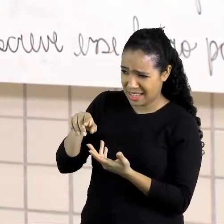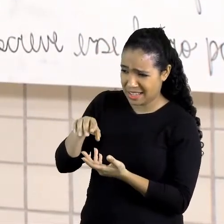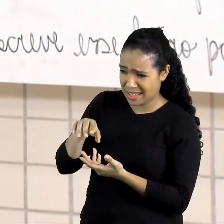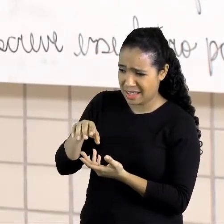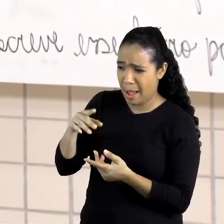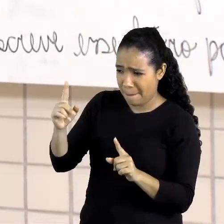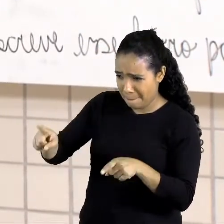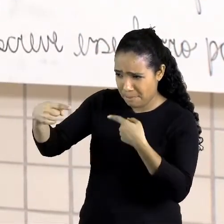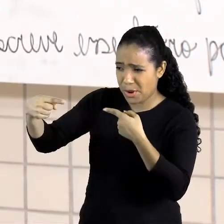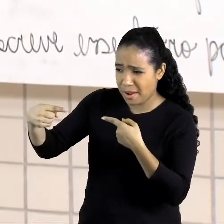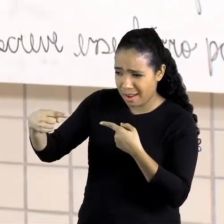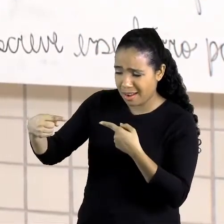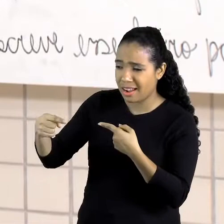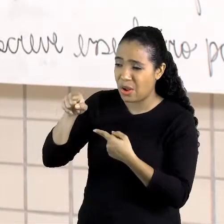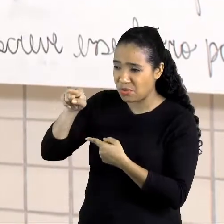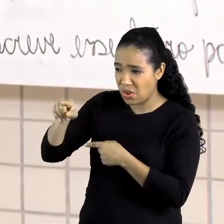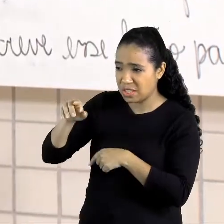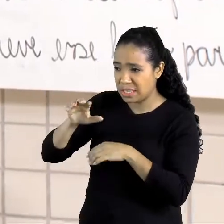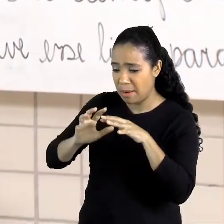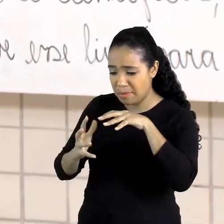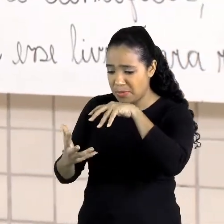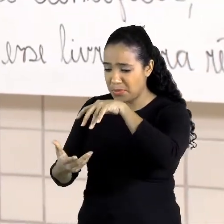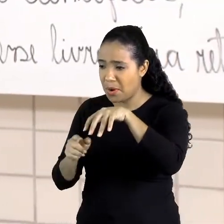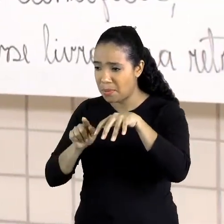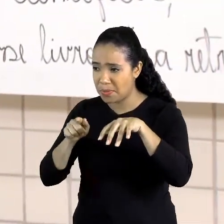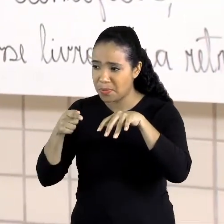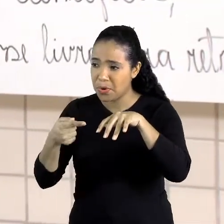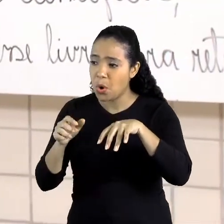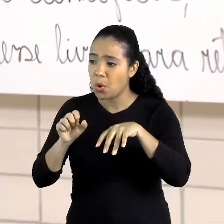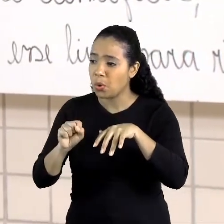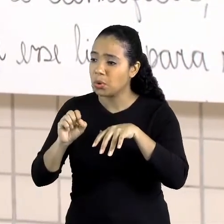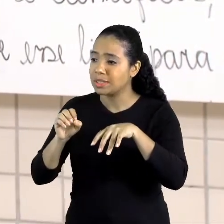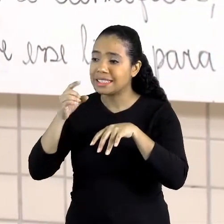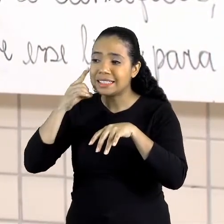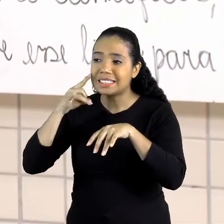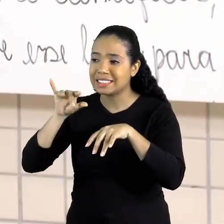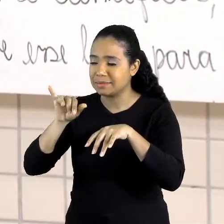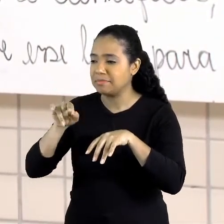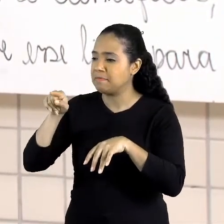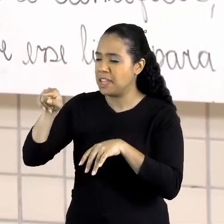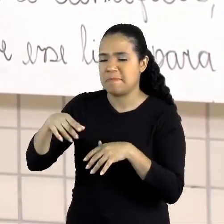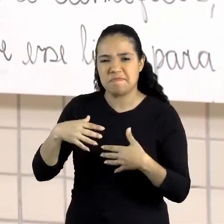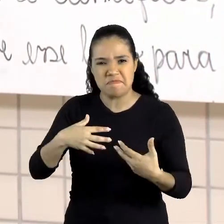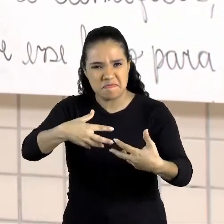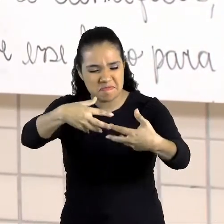uma aposta, você vai fazer essa volta ao mundo em 80 dias. E ele aceitou essa